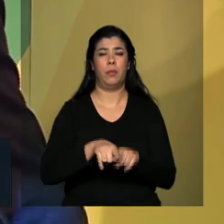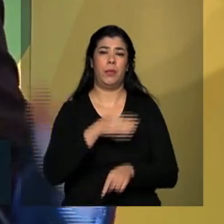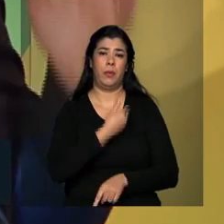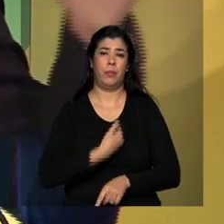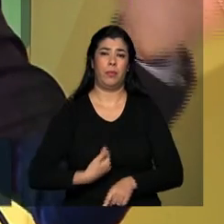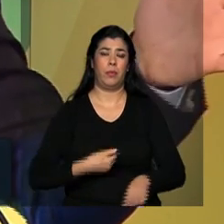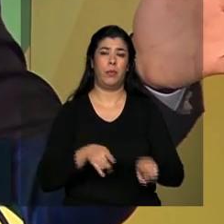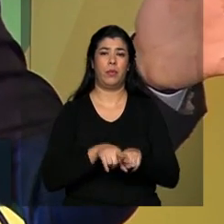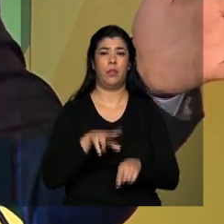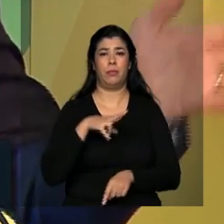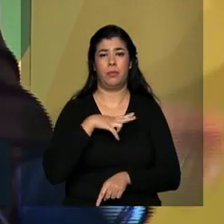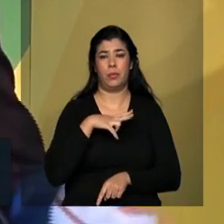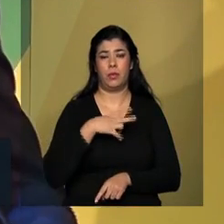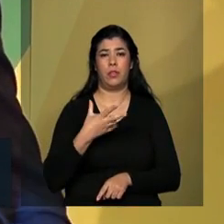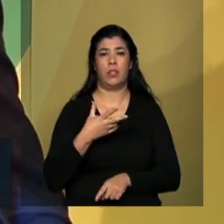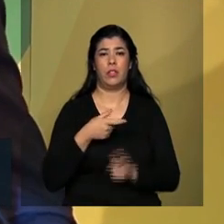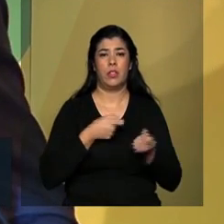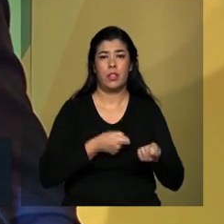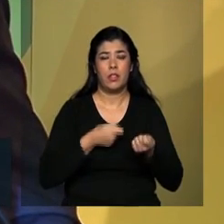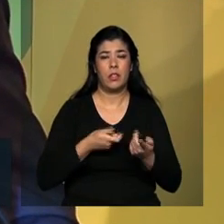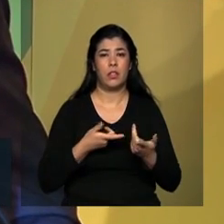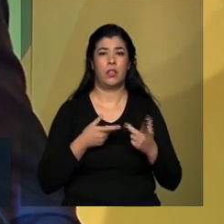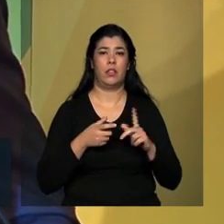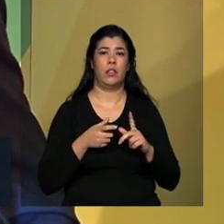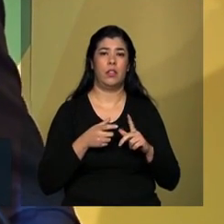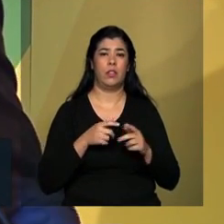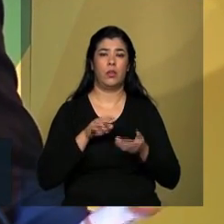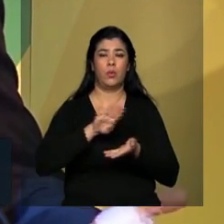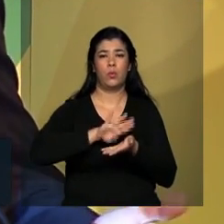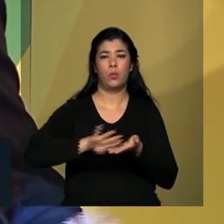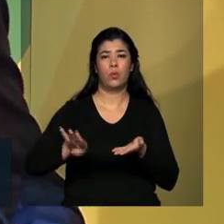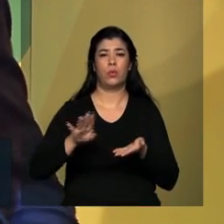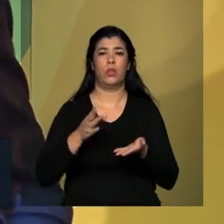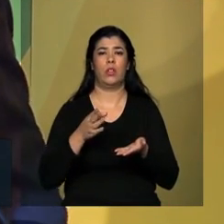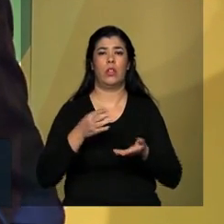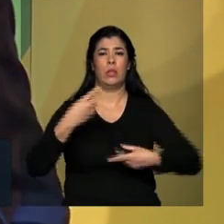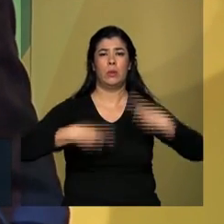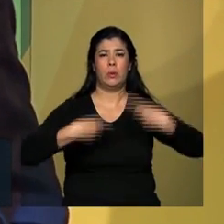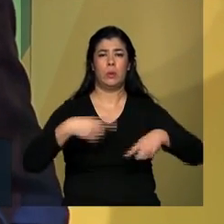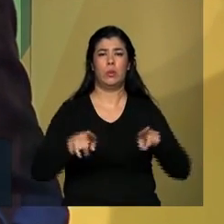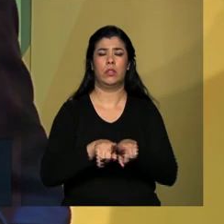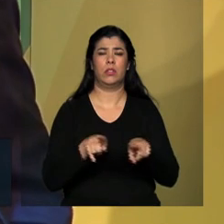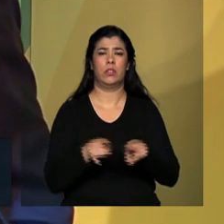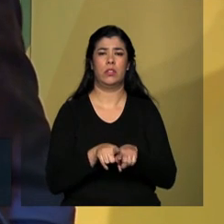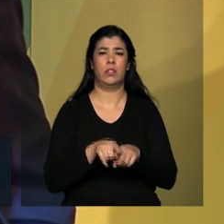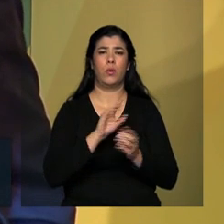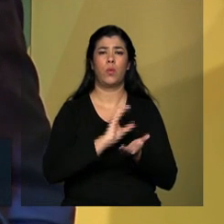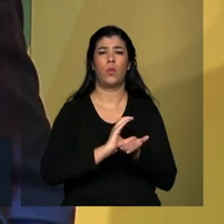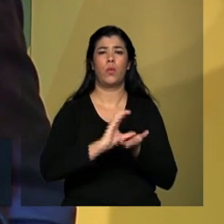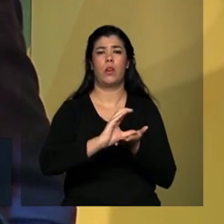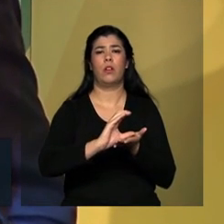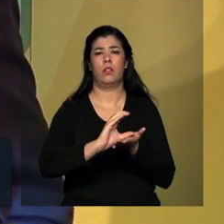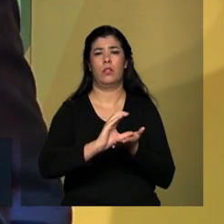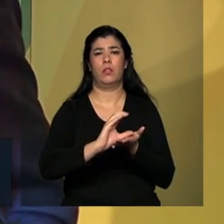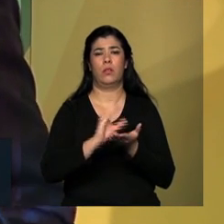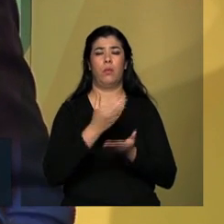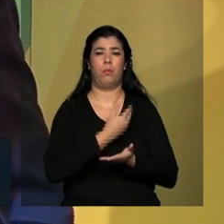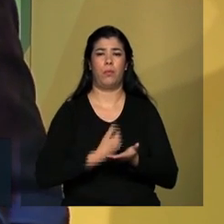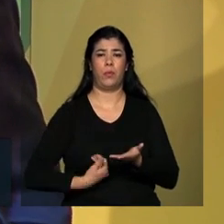Estamos tentando eliminar a dicotomia entre o crédito de mercado e o crédito público. Como é que a gente quer fazer